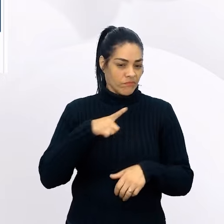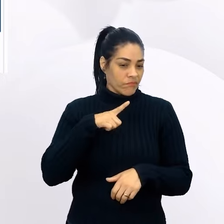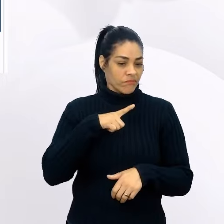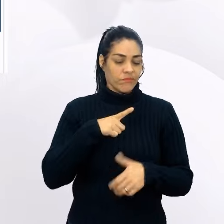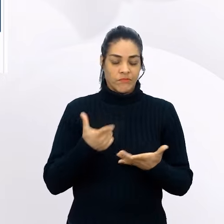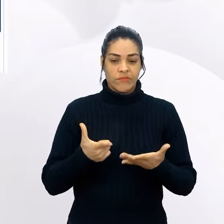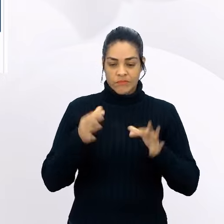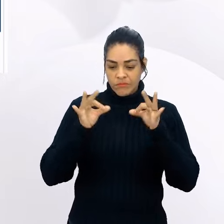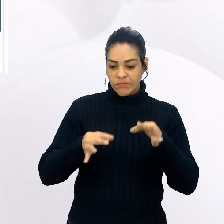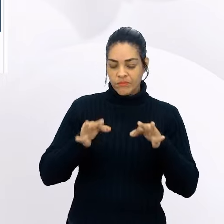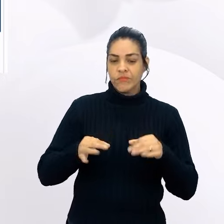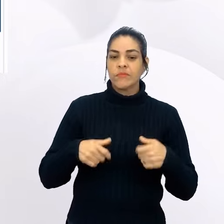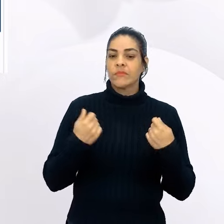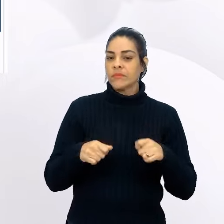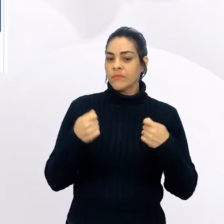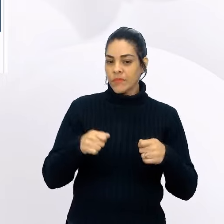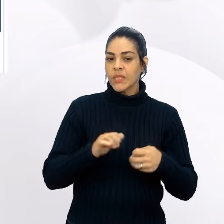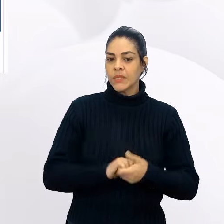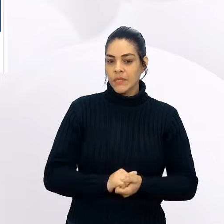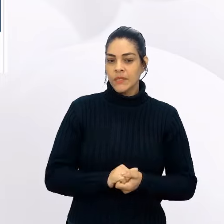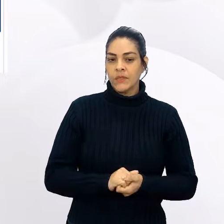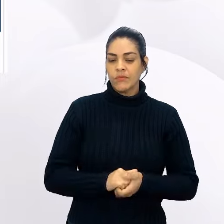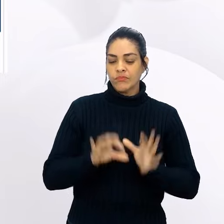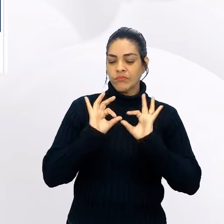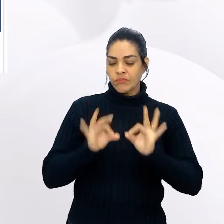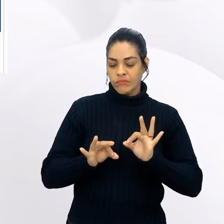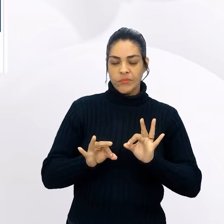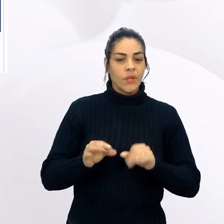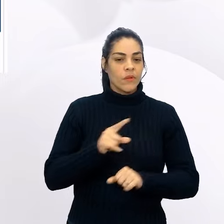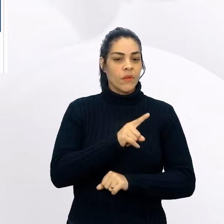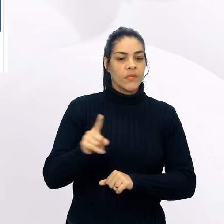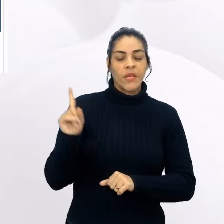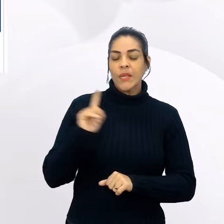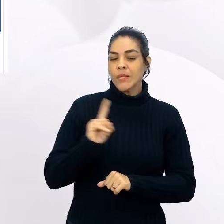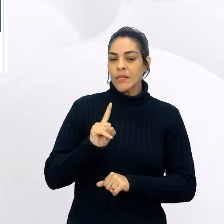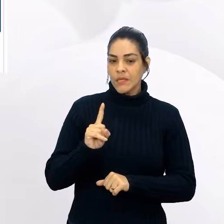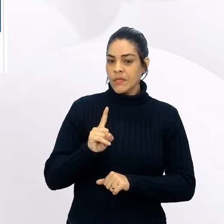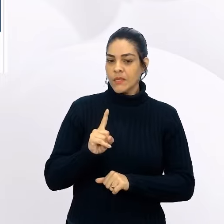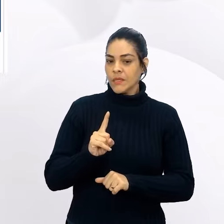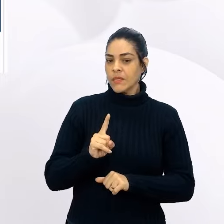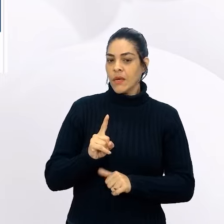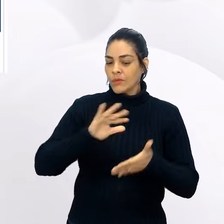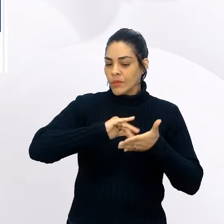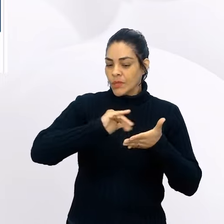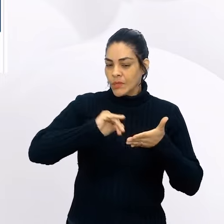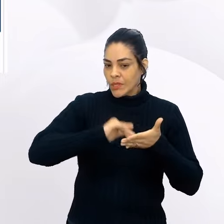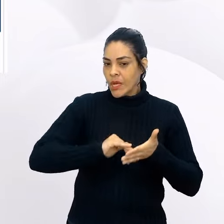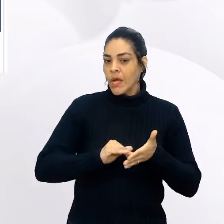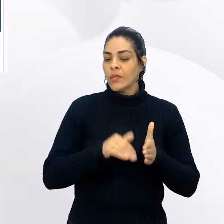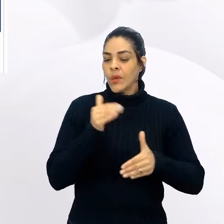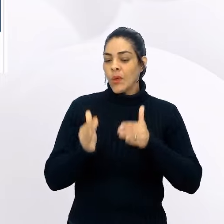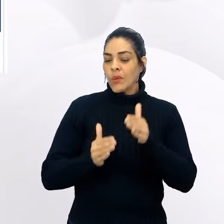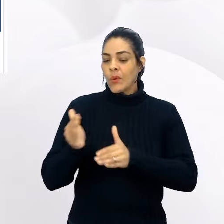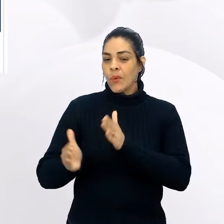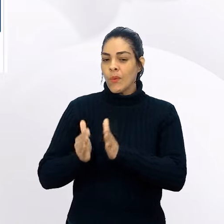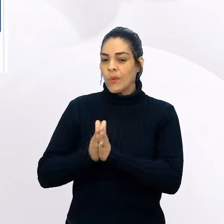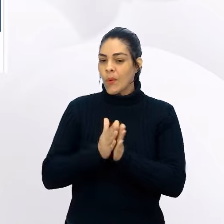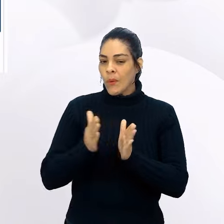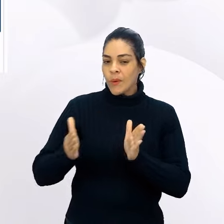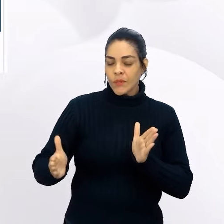específico? O vídeo precisa de um tempo específico para você não ser desclassificado nesse processo. Qual que é o